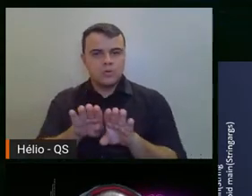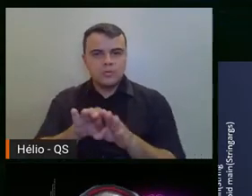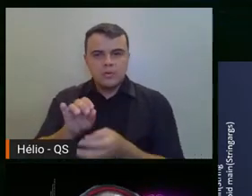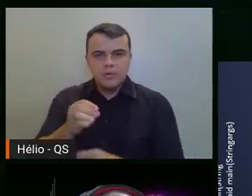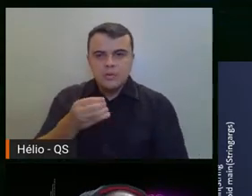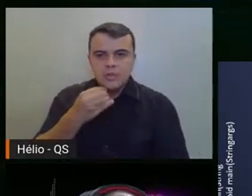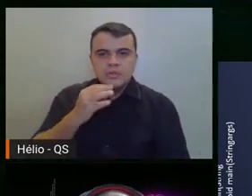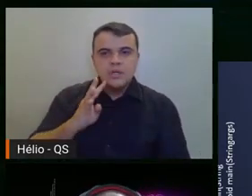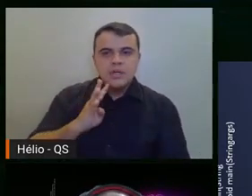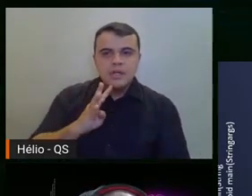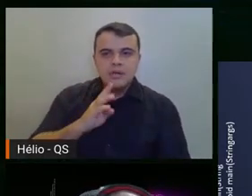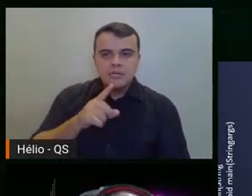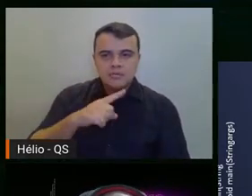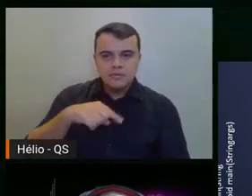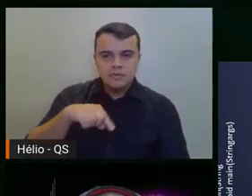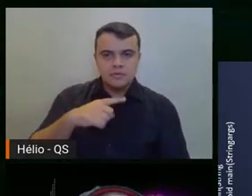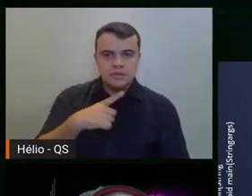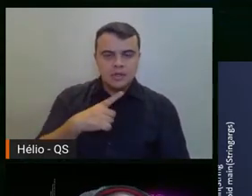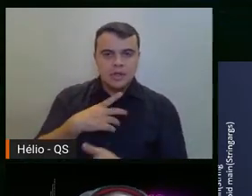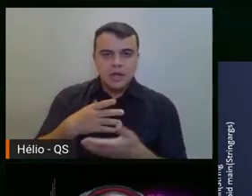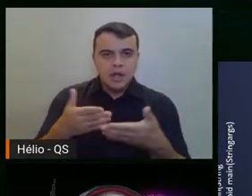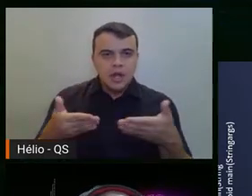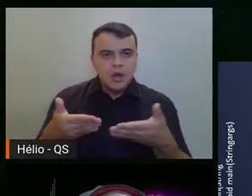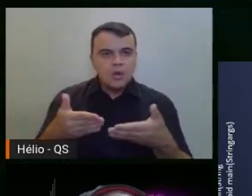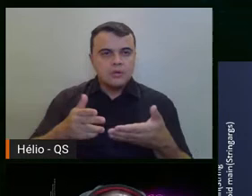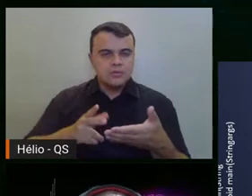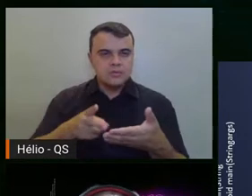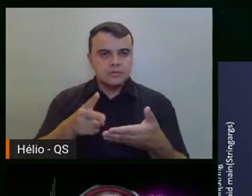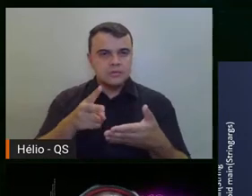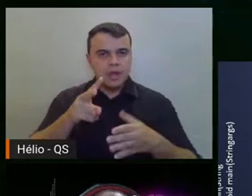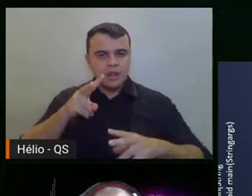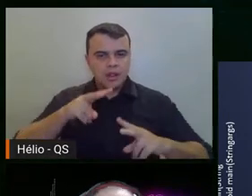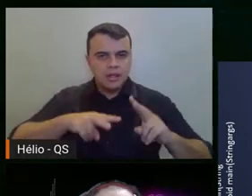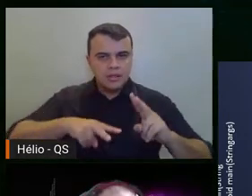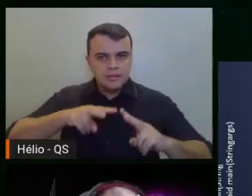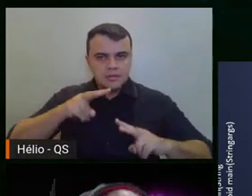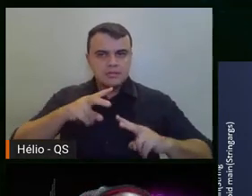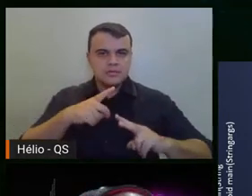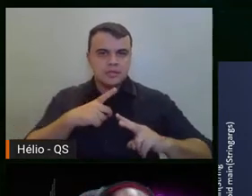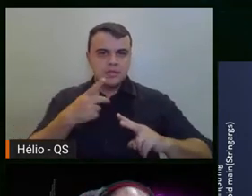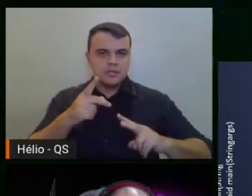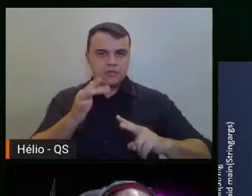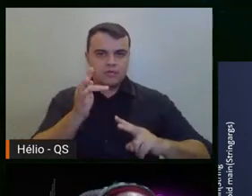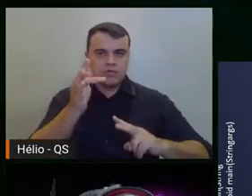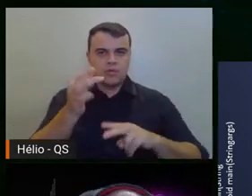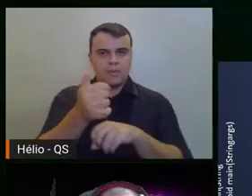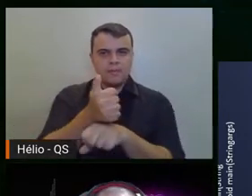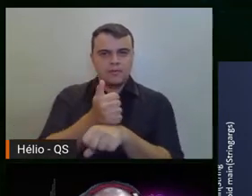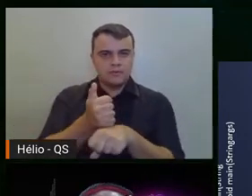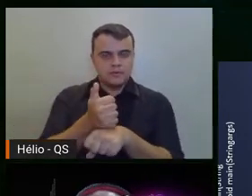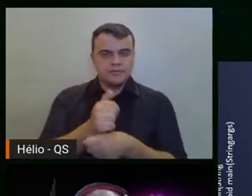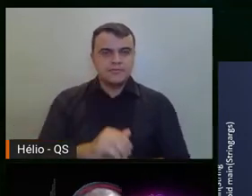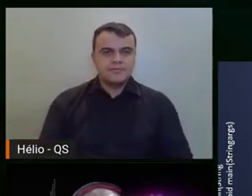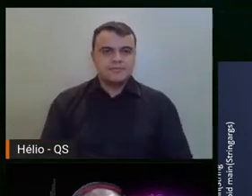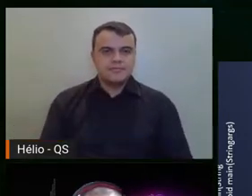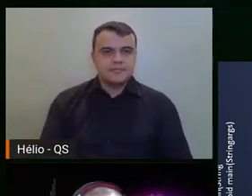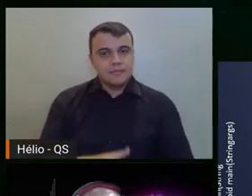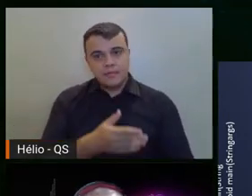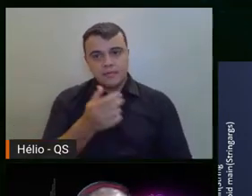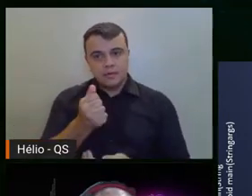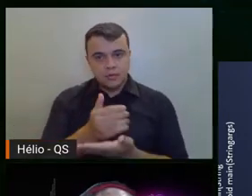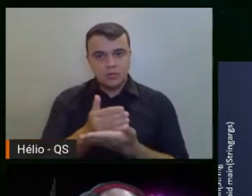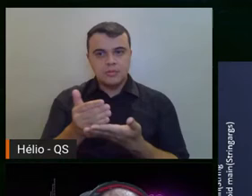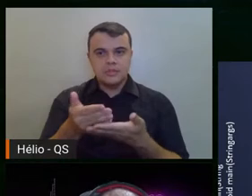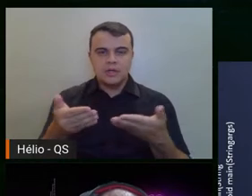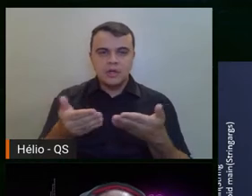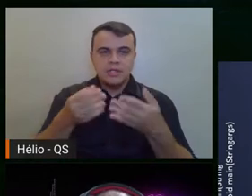interessante para você tá Tá analisando aí para o seu futuro profissional então bora lá vamos falar